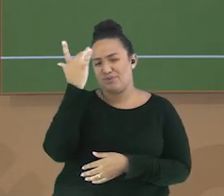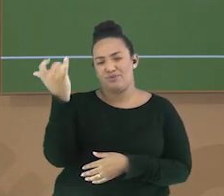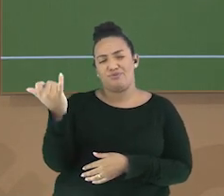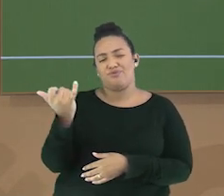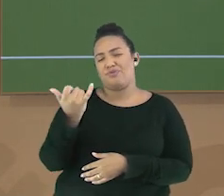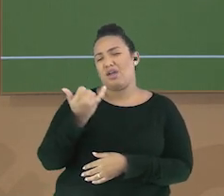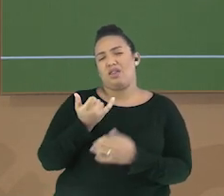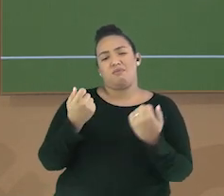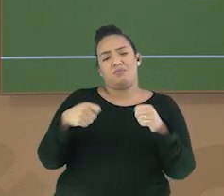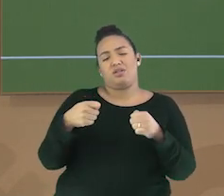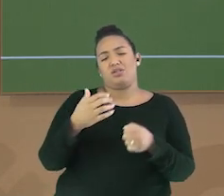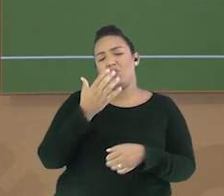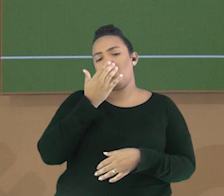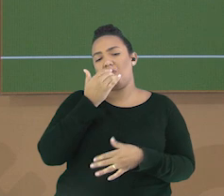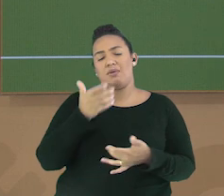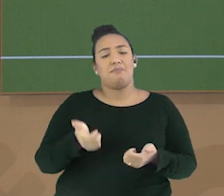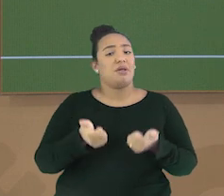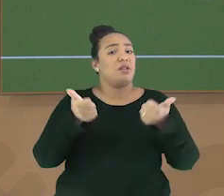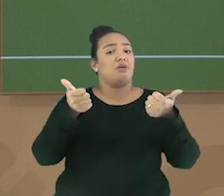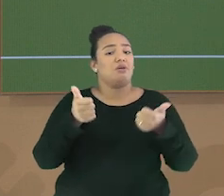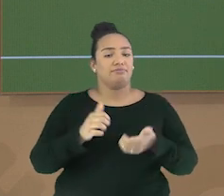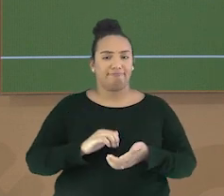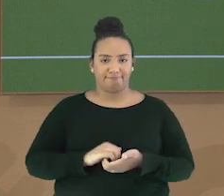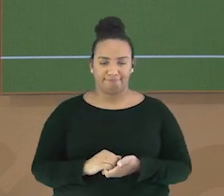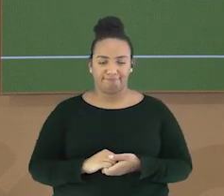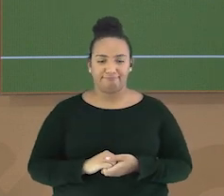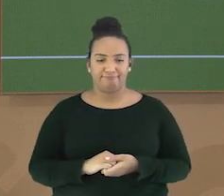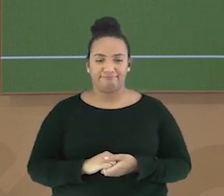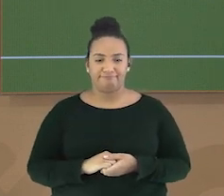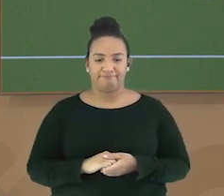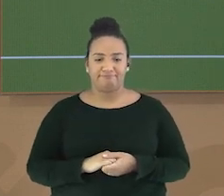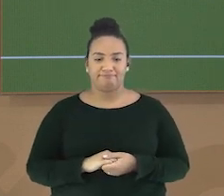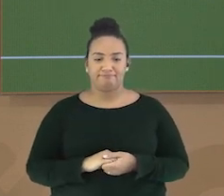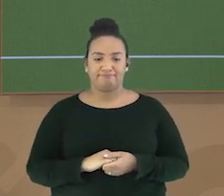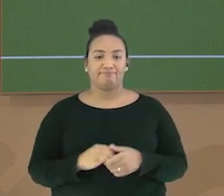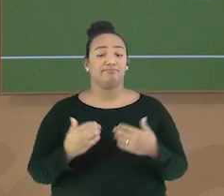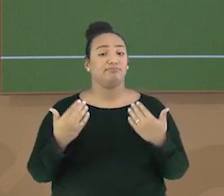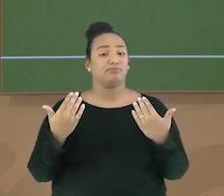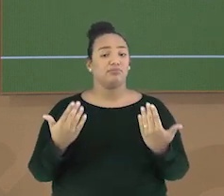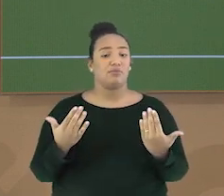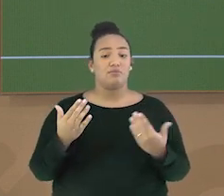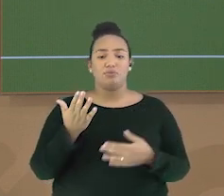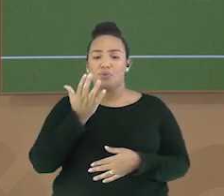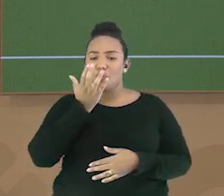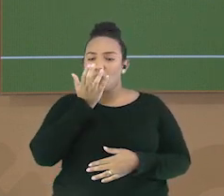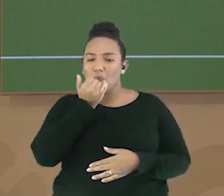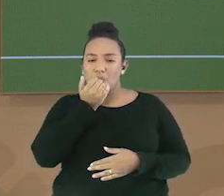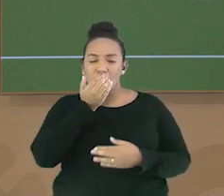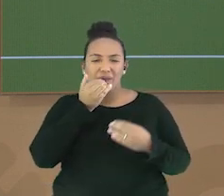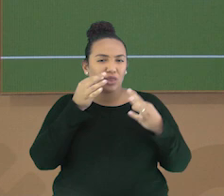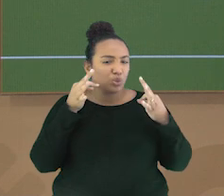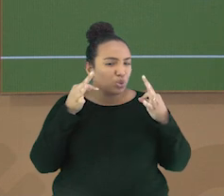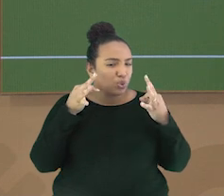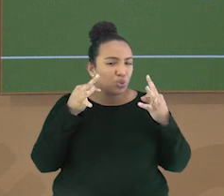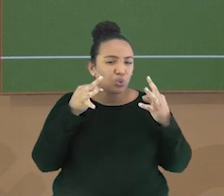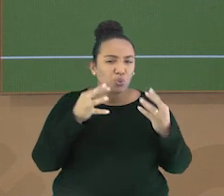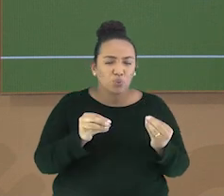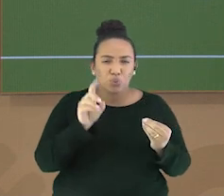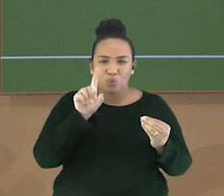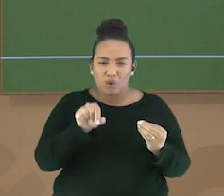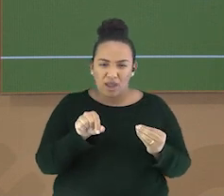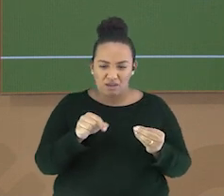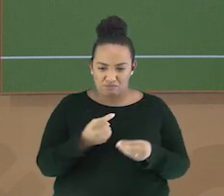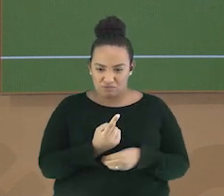Para você, comer de tudo é comer em grande quantidade? Será que comer de tudo